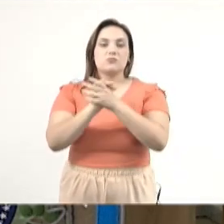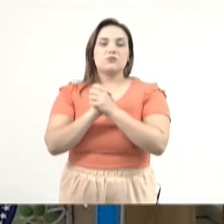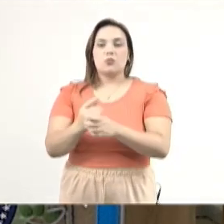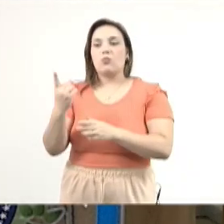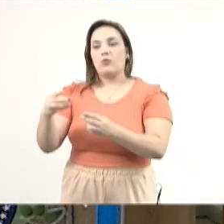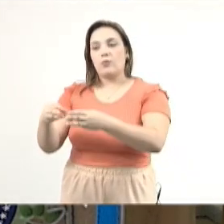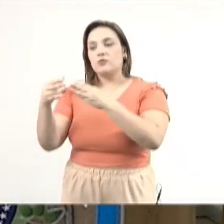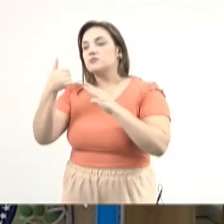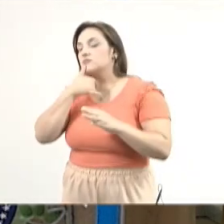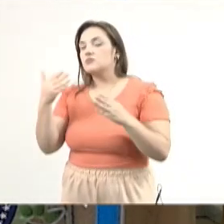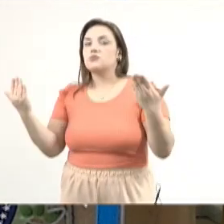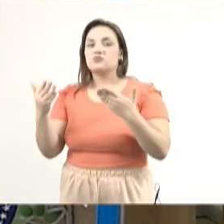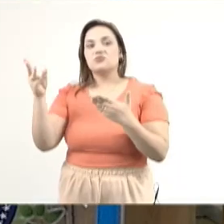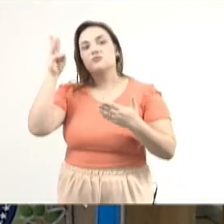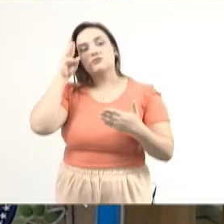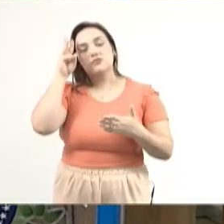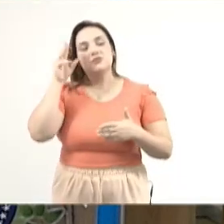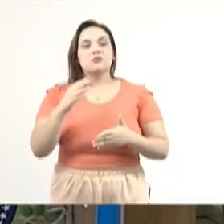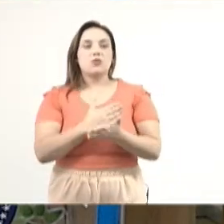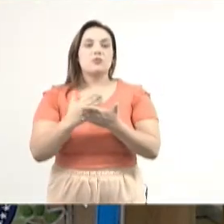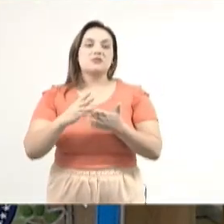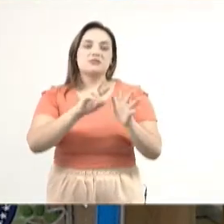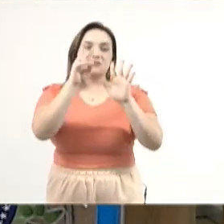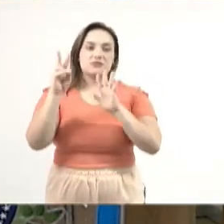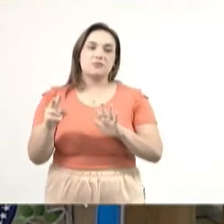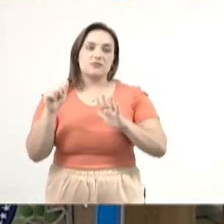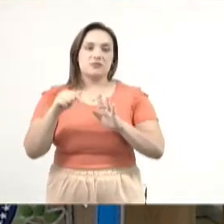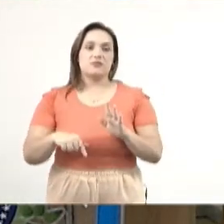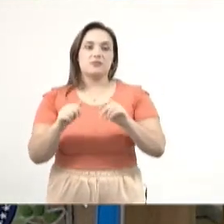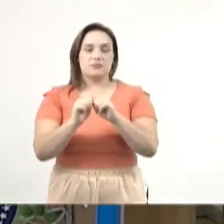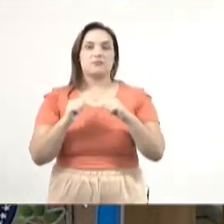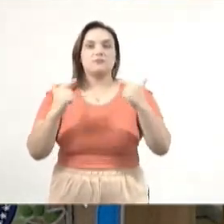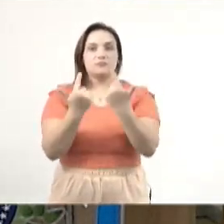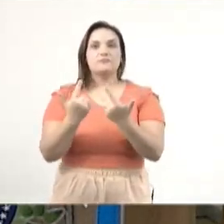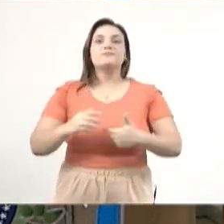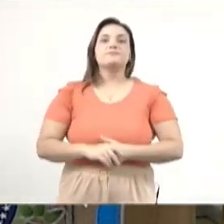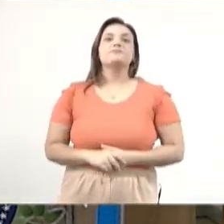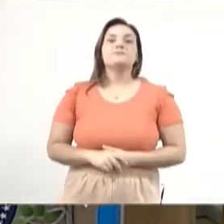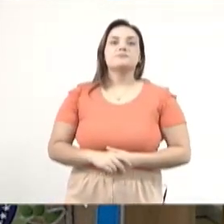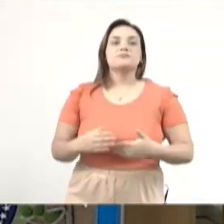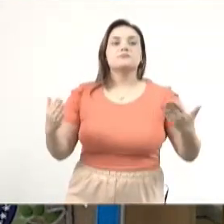moção de pesar nesta terça-feira, começo de semana, aqui na Alemes.